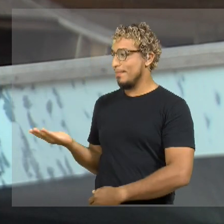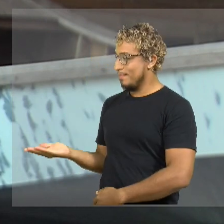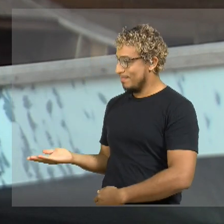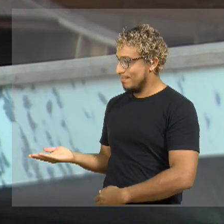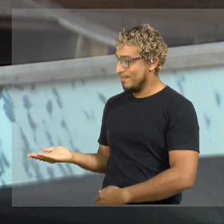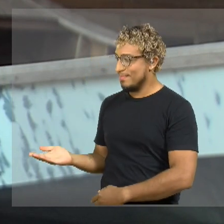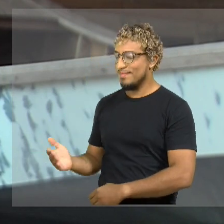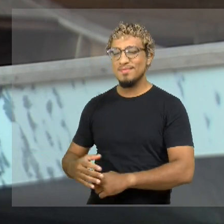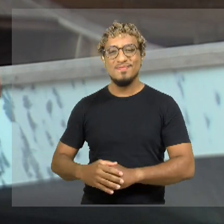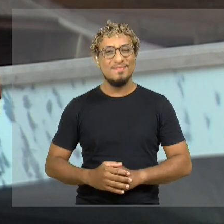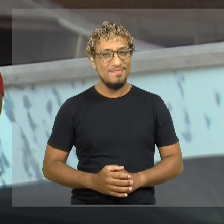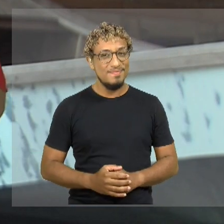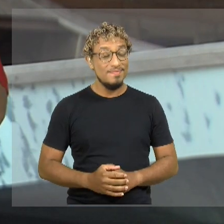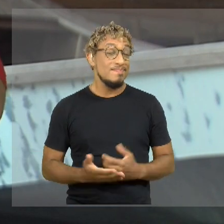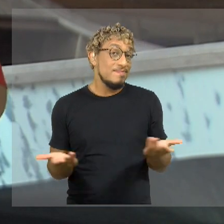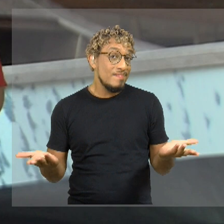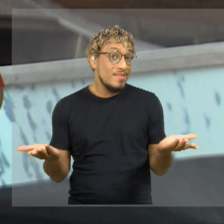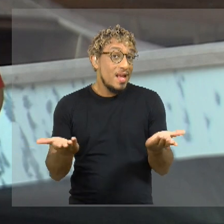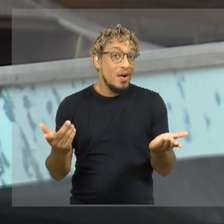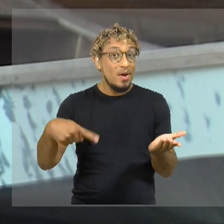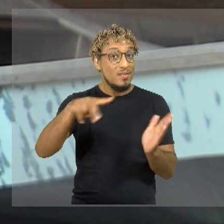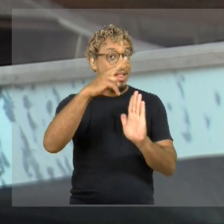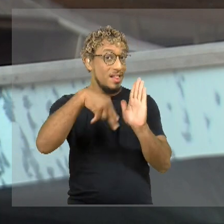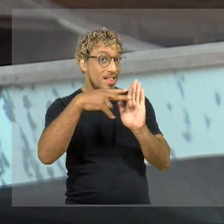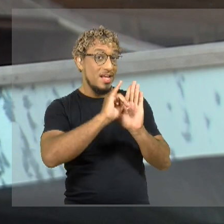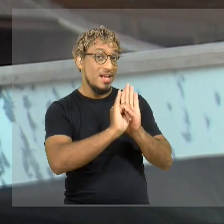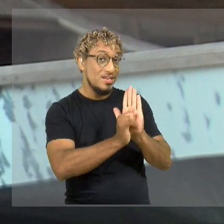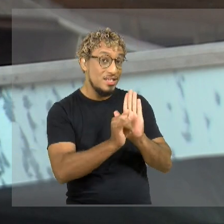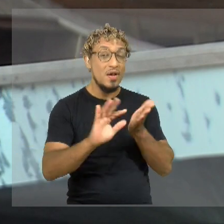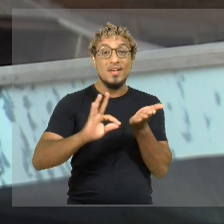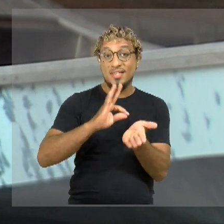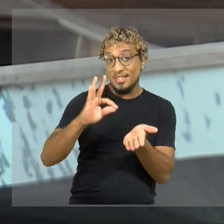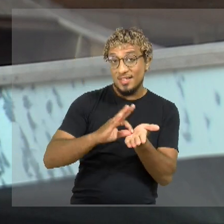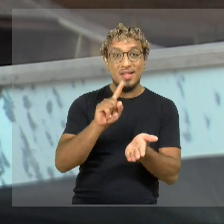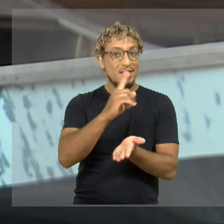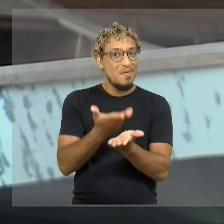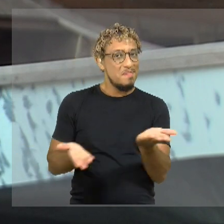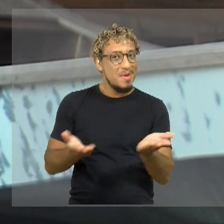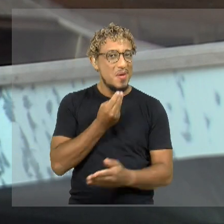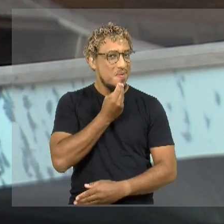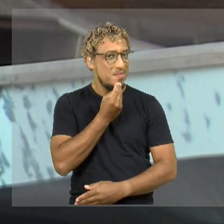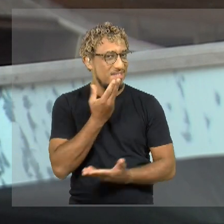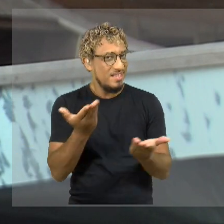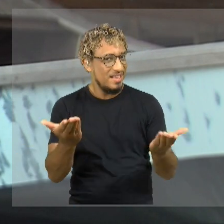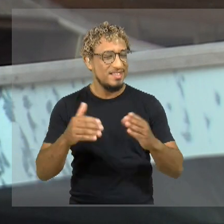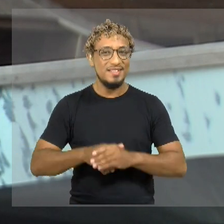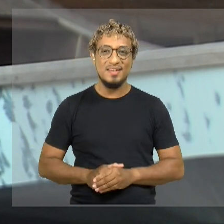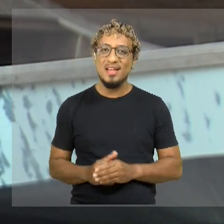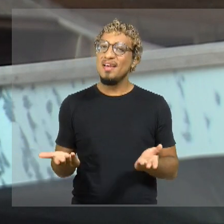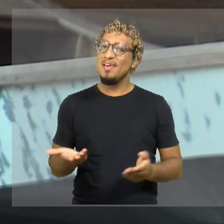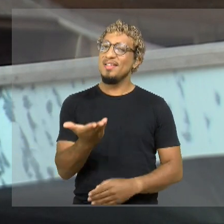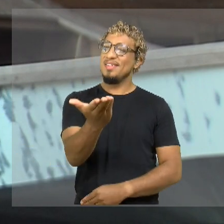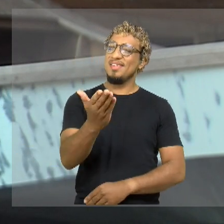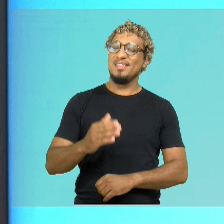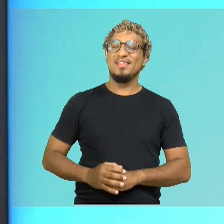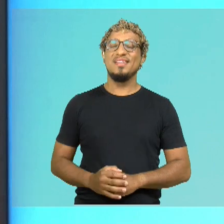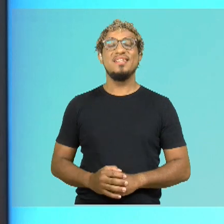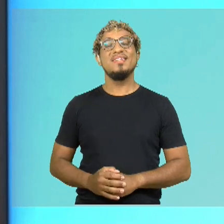aparece aqui na sua tela. É hora de ler todo o edital, fazer a inscrição e não perder essa grande oportunidade. Eu volto com você no